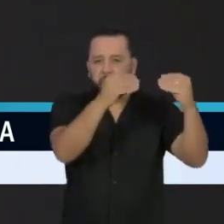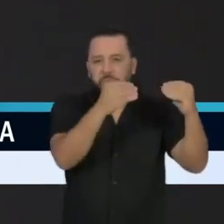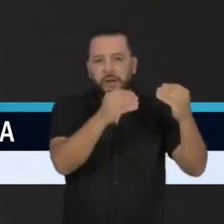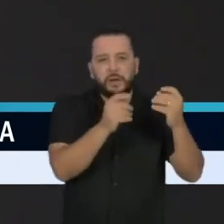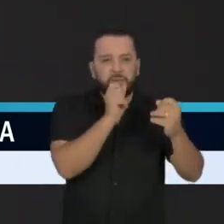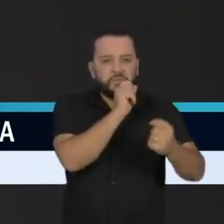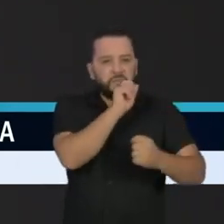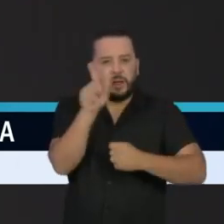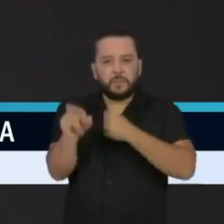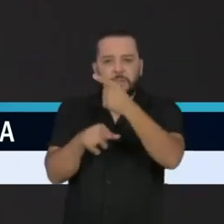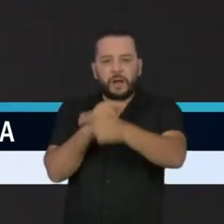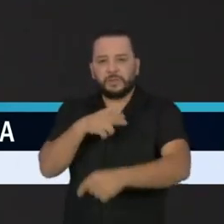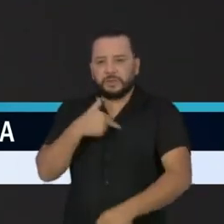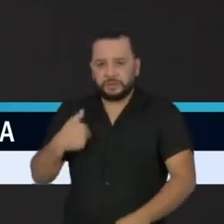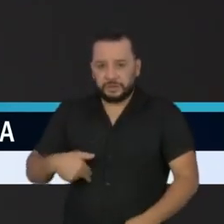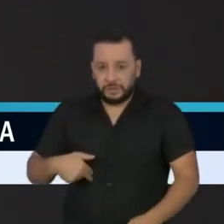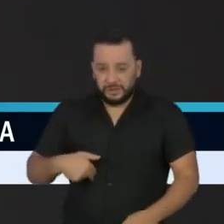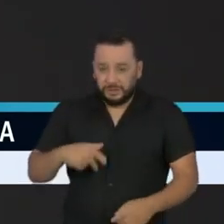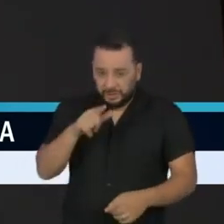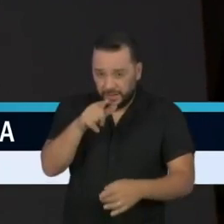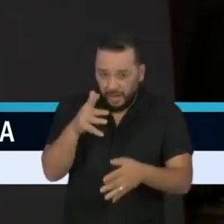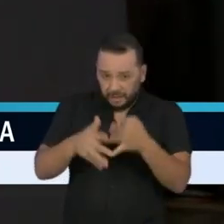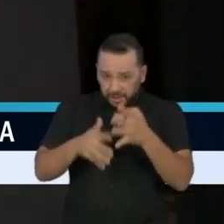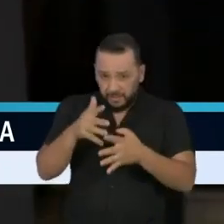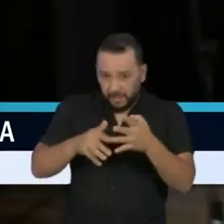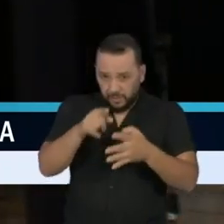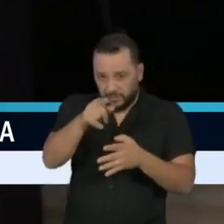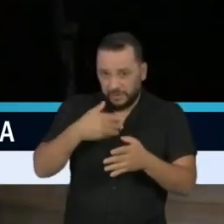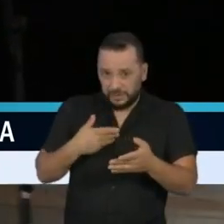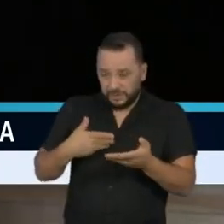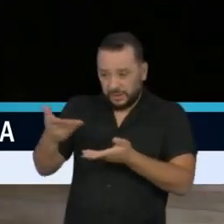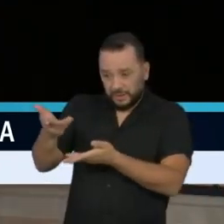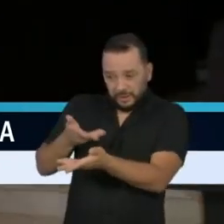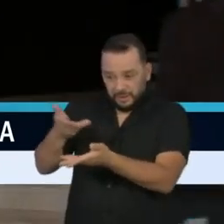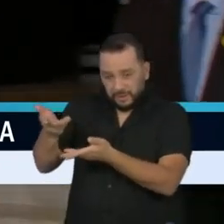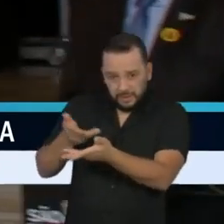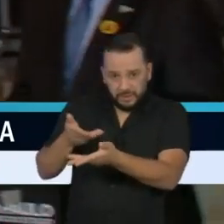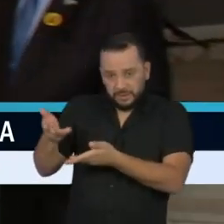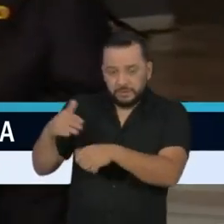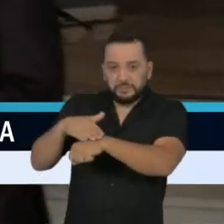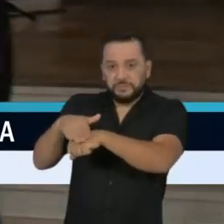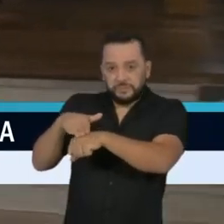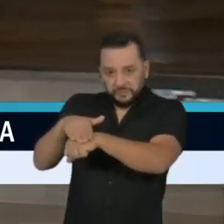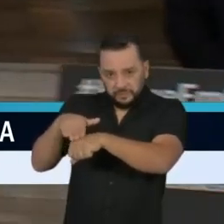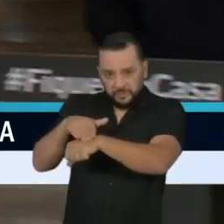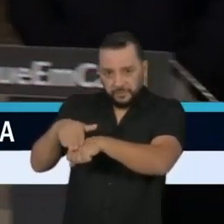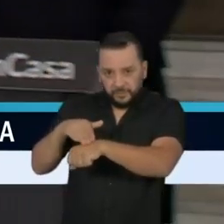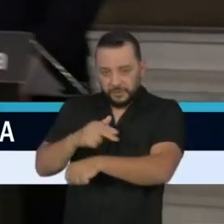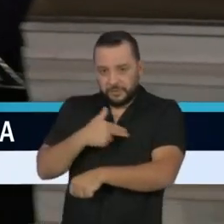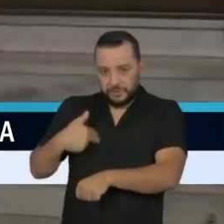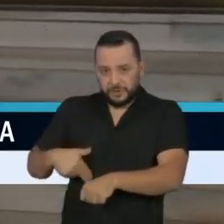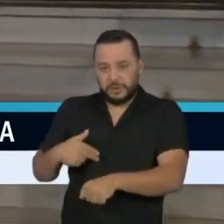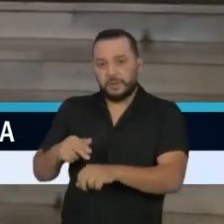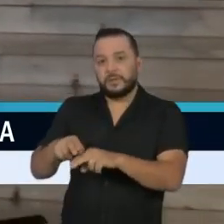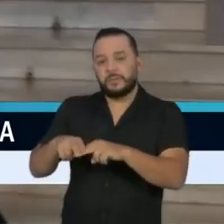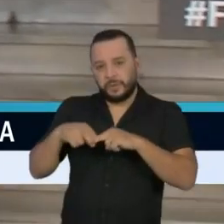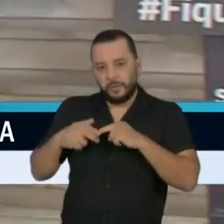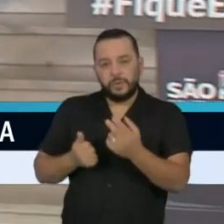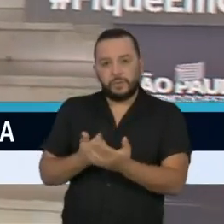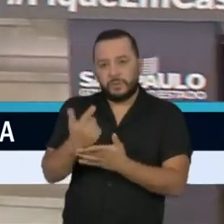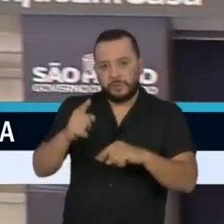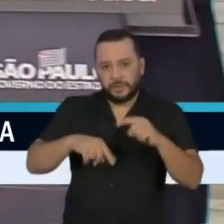governo do estado com os chineses, em relação, claro, à compra desses materiais, né? Vinícius,